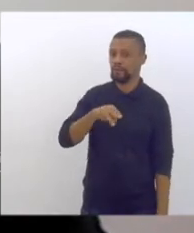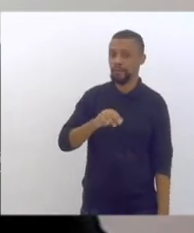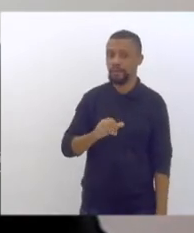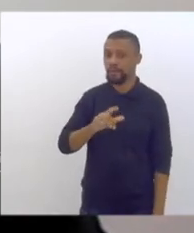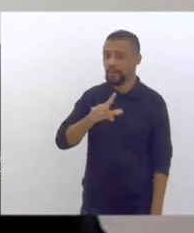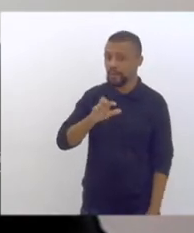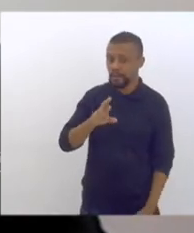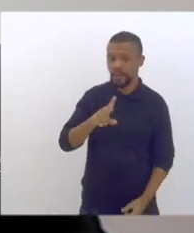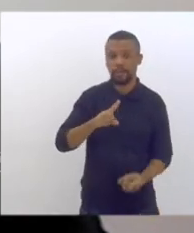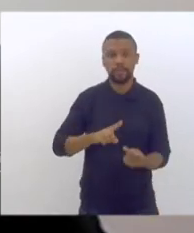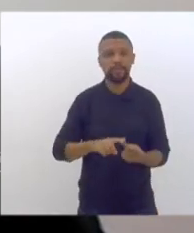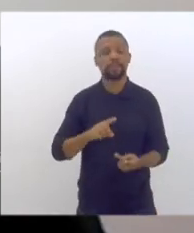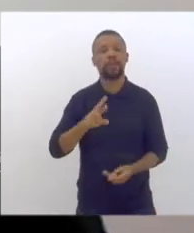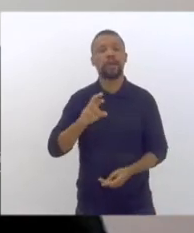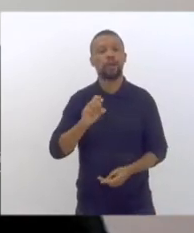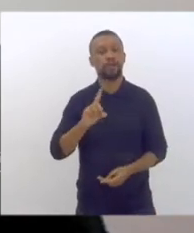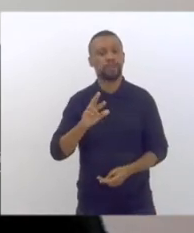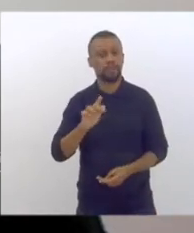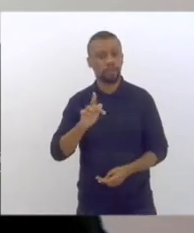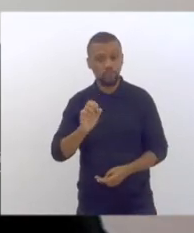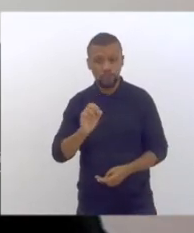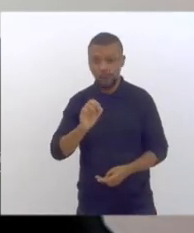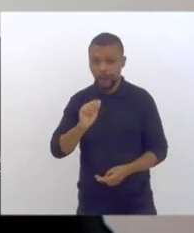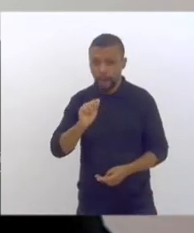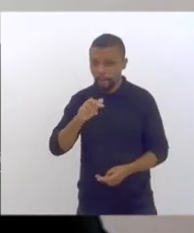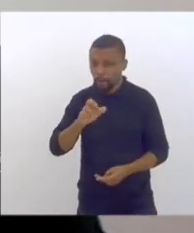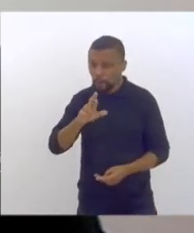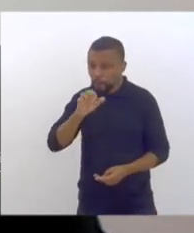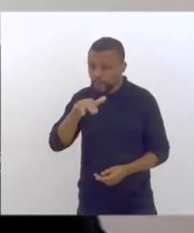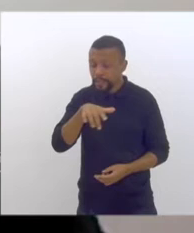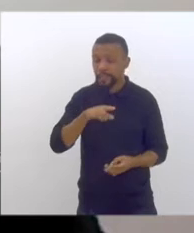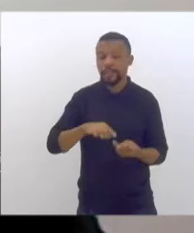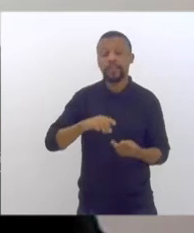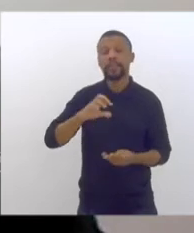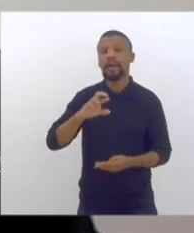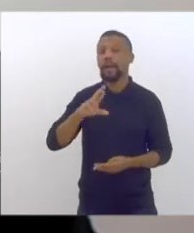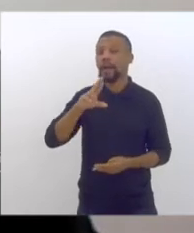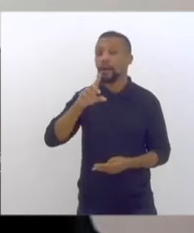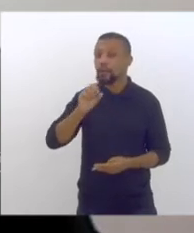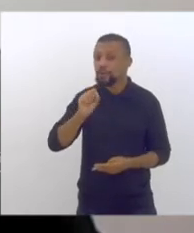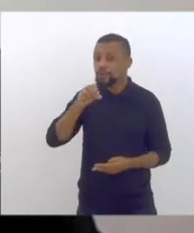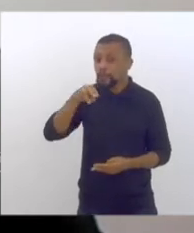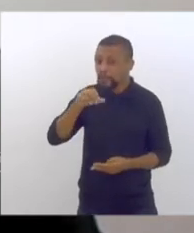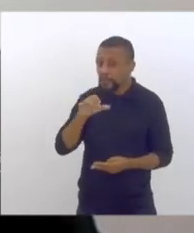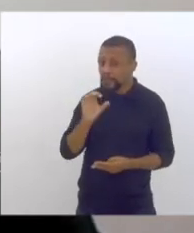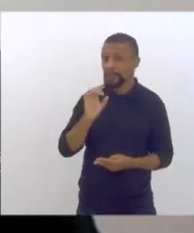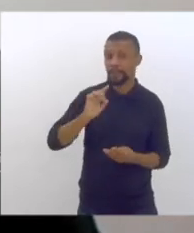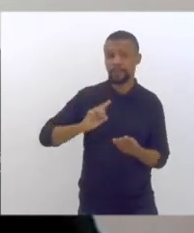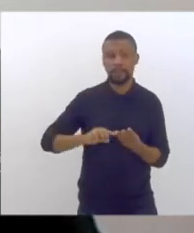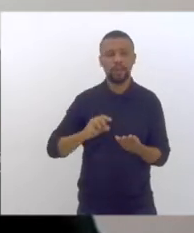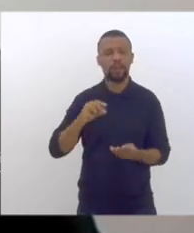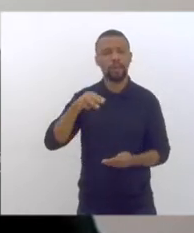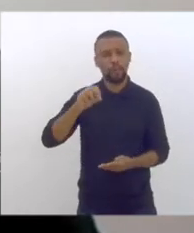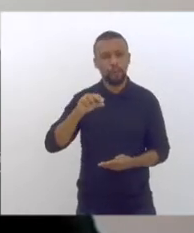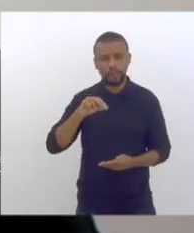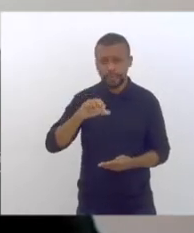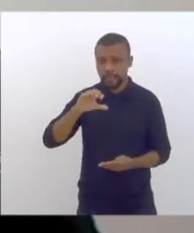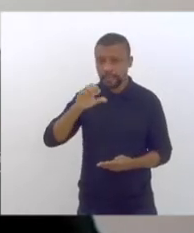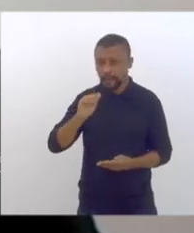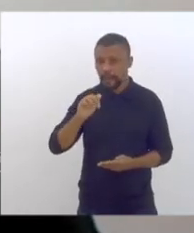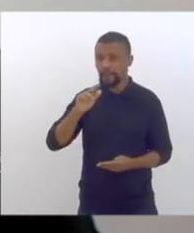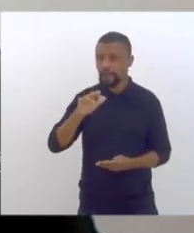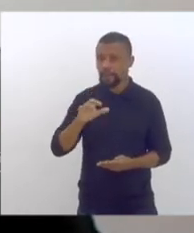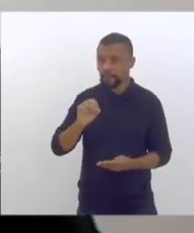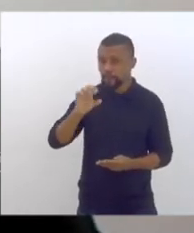Rodrigo Amorim Luiz Paulo Carlos minc de Rosenberg Reis membros efetivos Mônica Francisco Luiz Martins